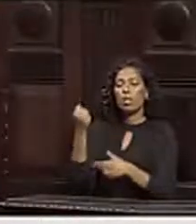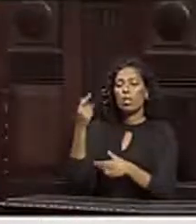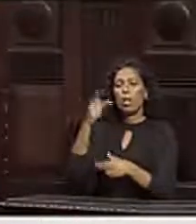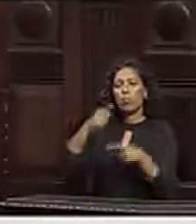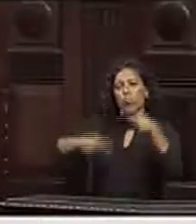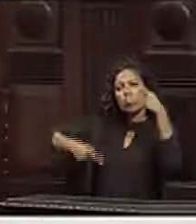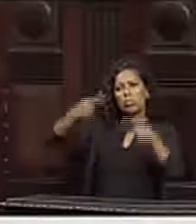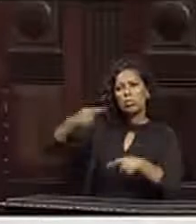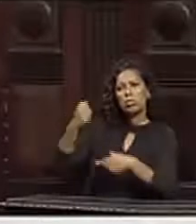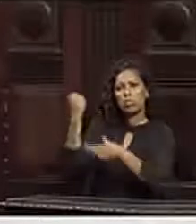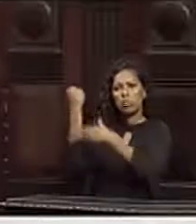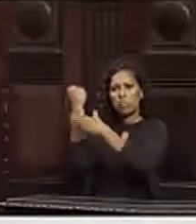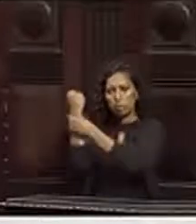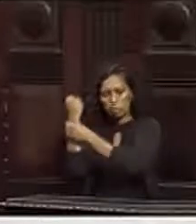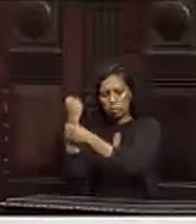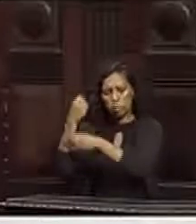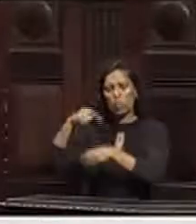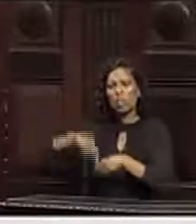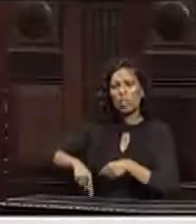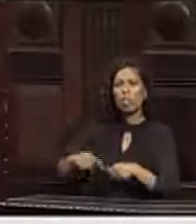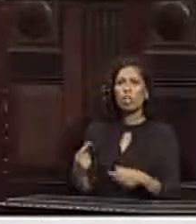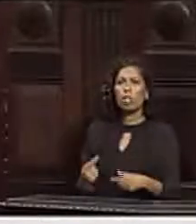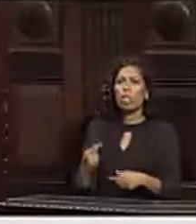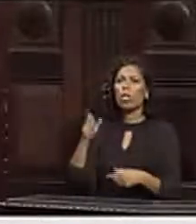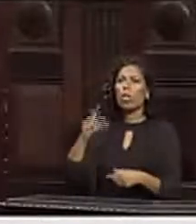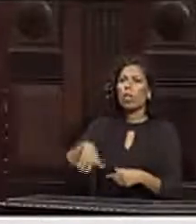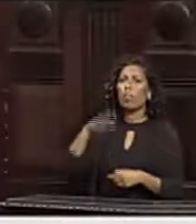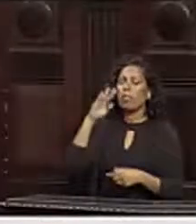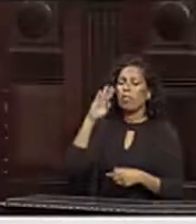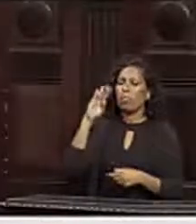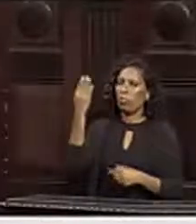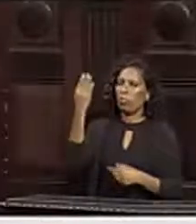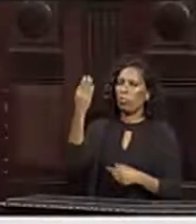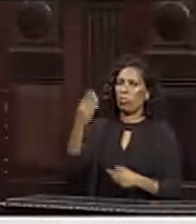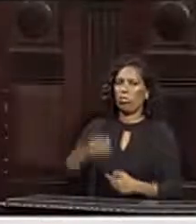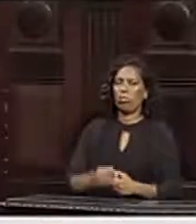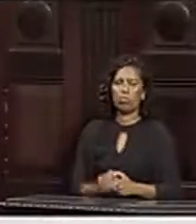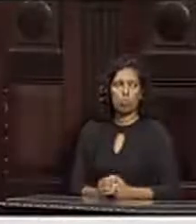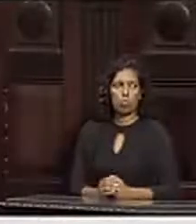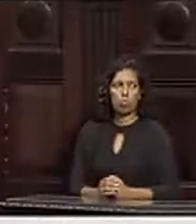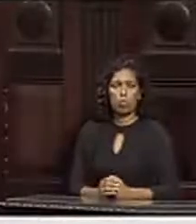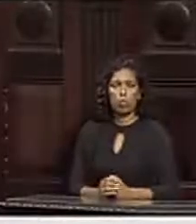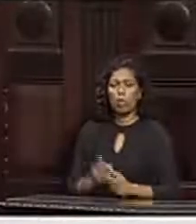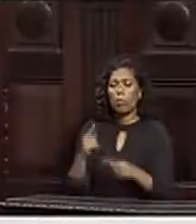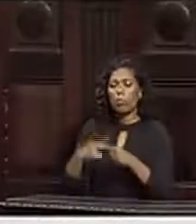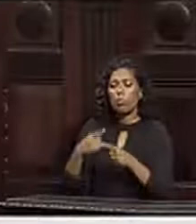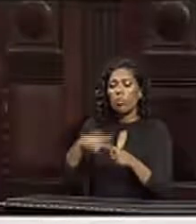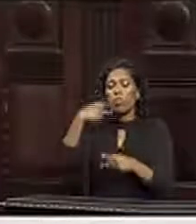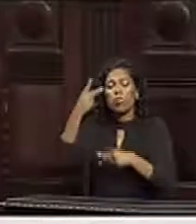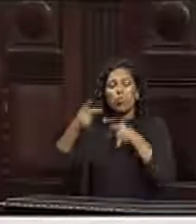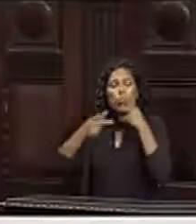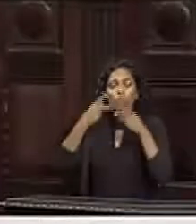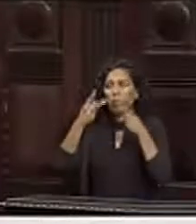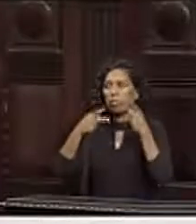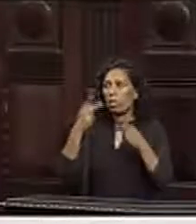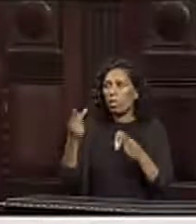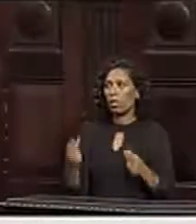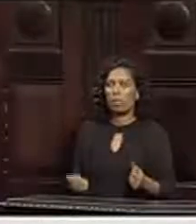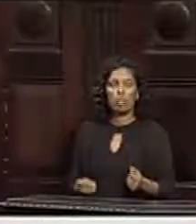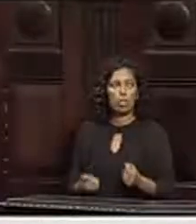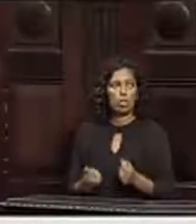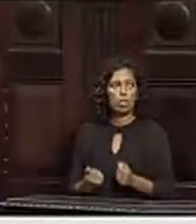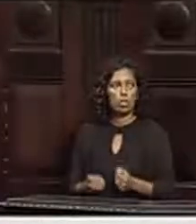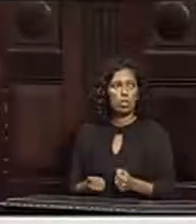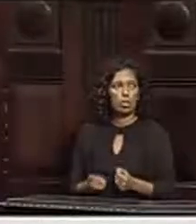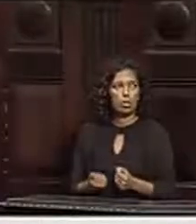baseada numa premissa falsa, que diz que o elemento propulsor